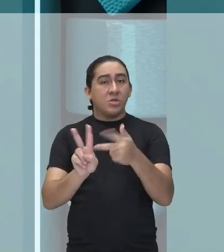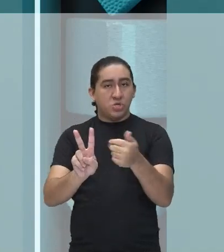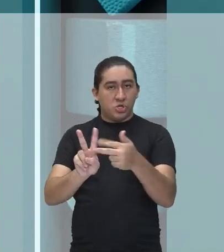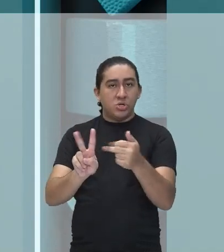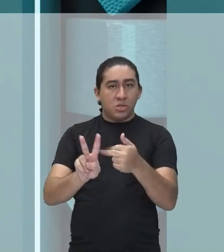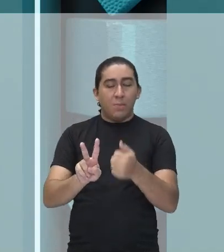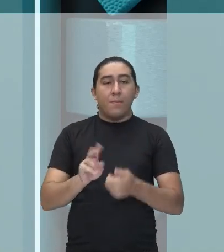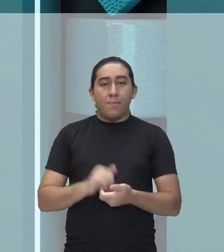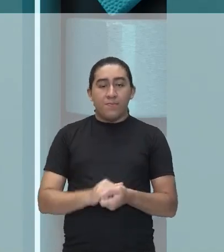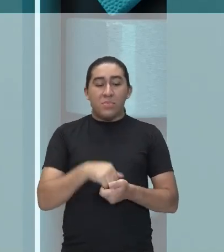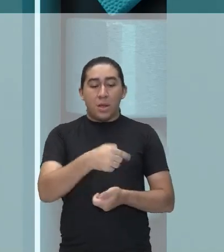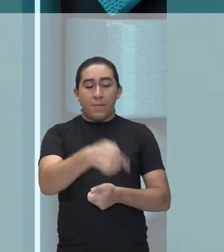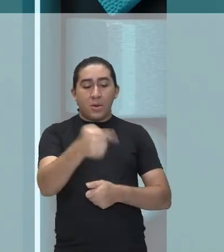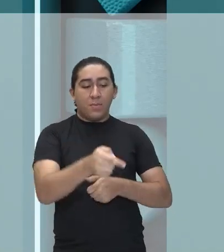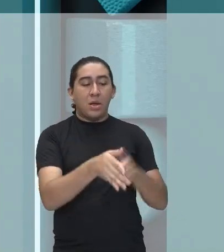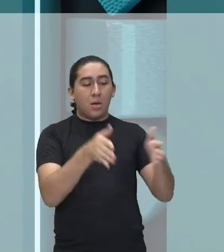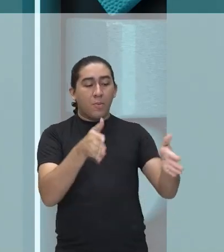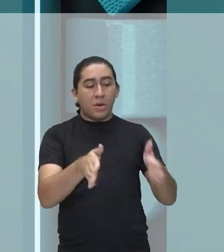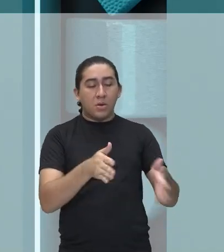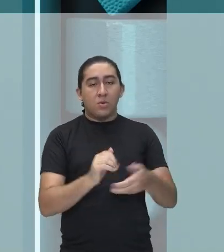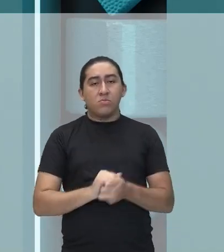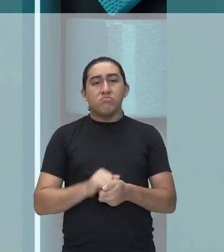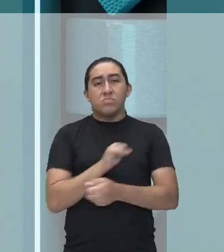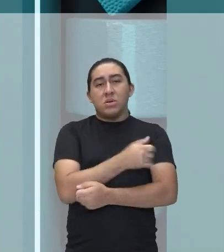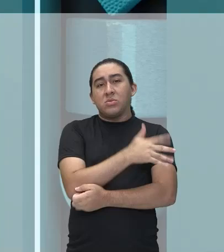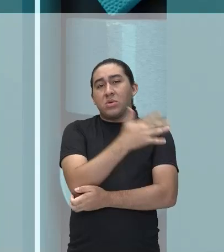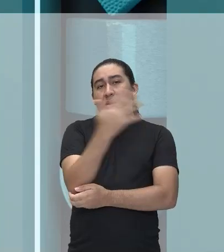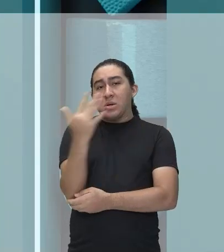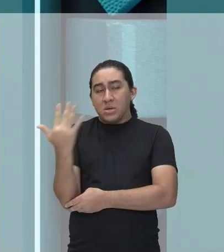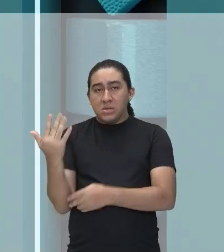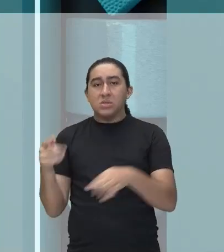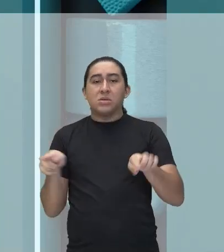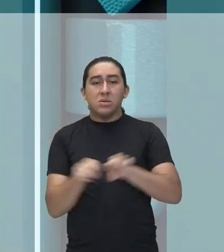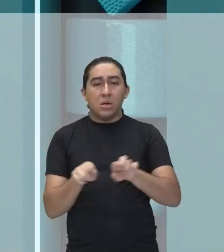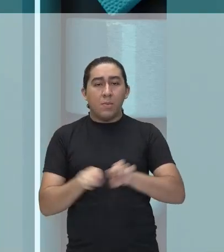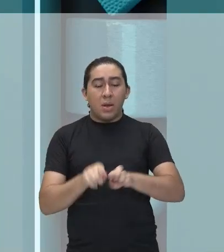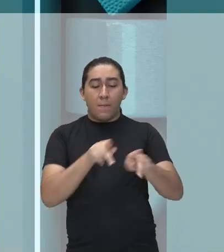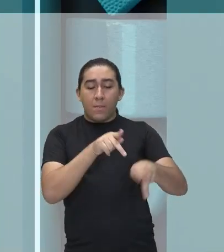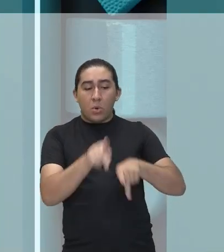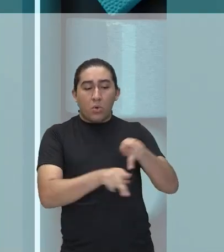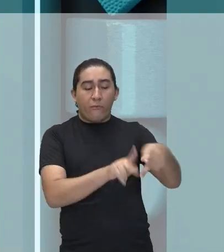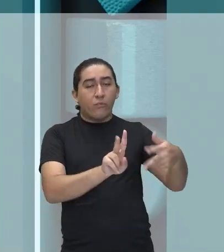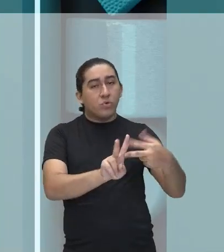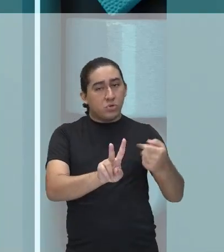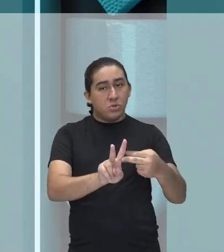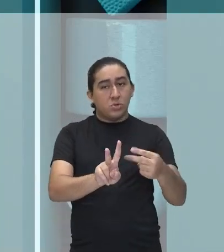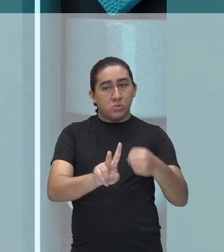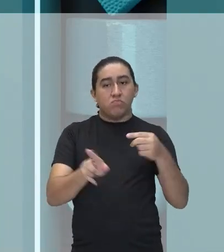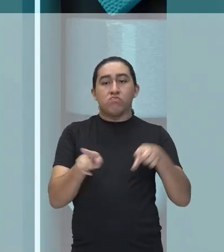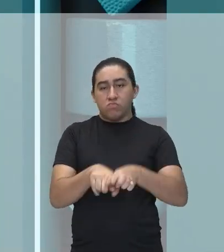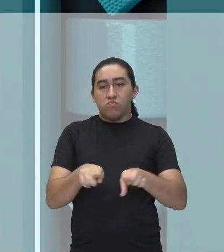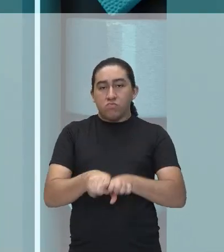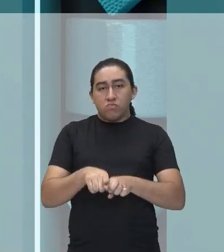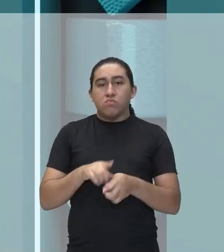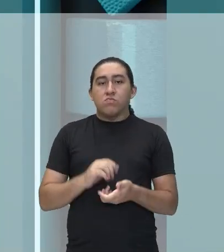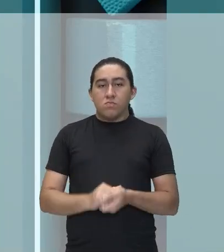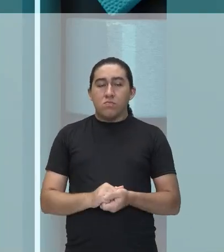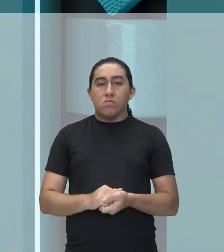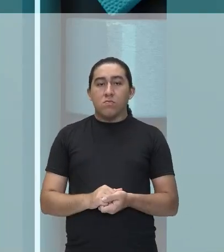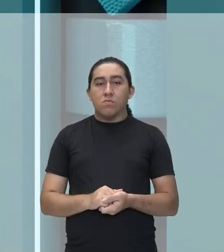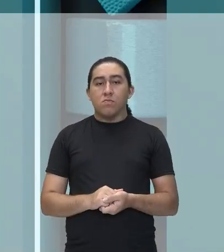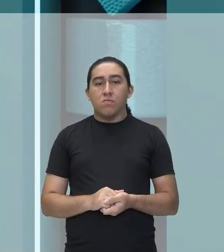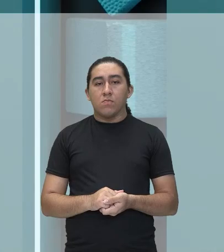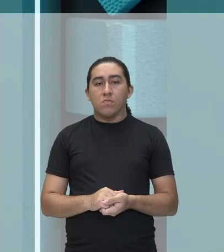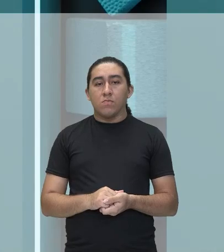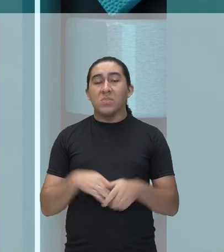da primeira geração, natureza, né, os povos originários, os indígenas, que nós